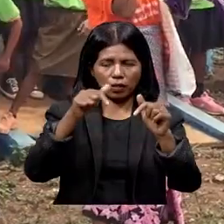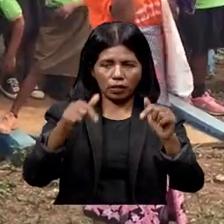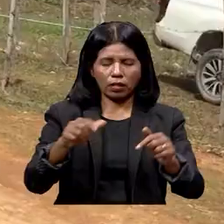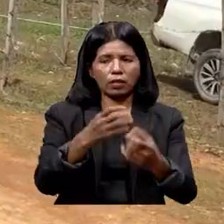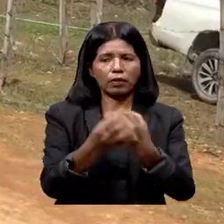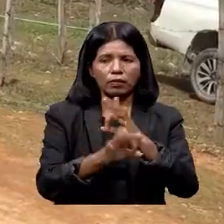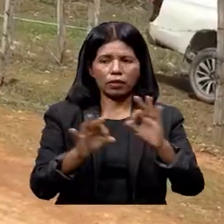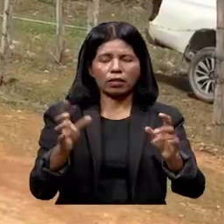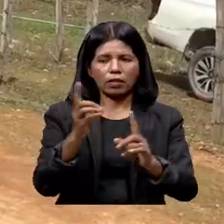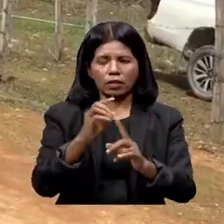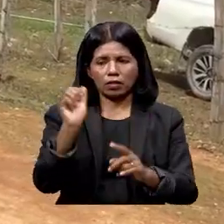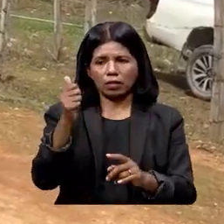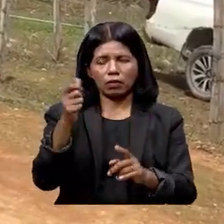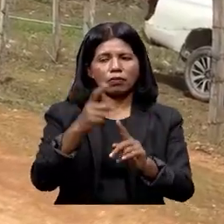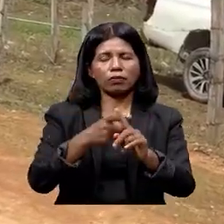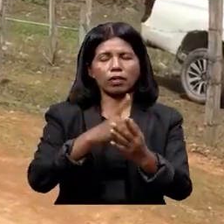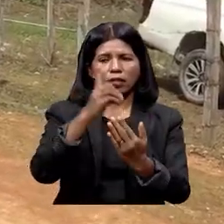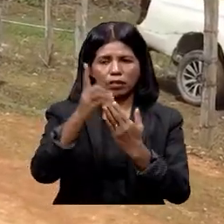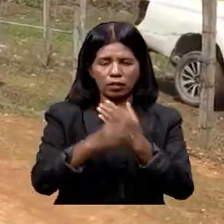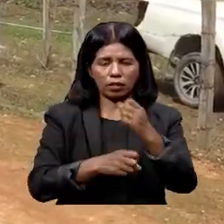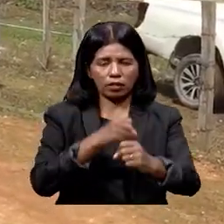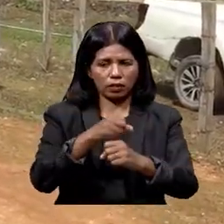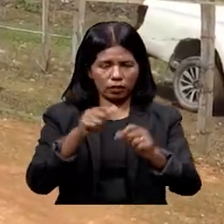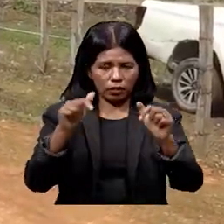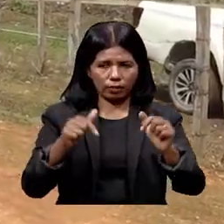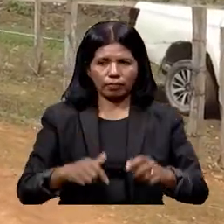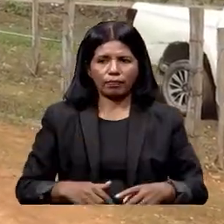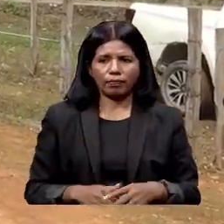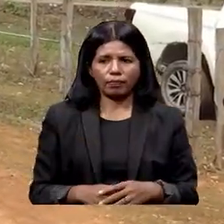Ensara e Haloron Sanolo Fulan Dezembro, Tinanem, Feliciano Venancio Belo, GMN.